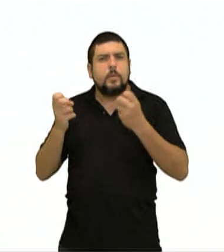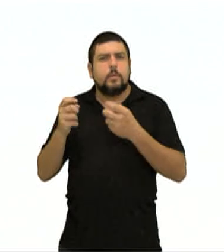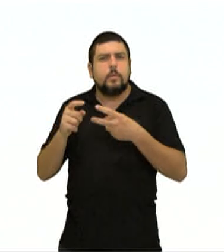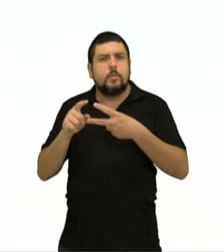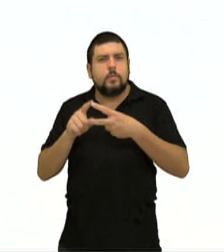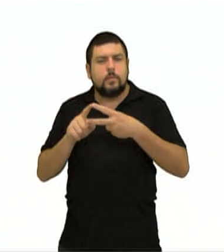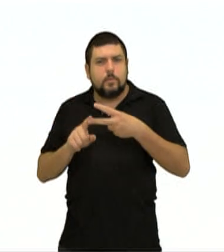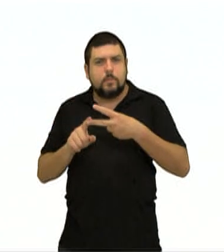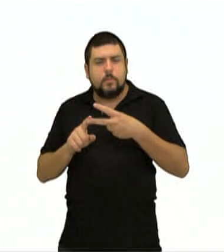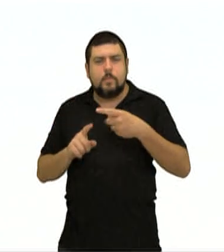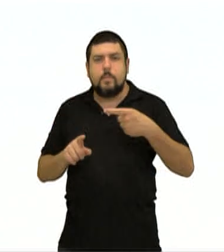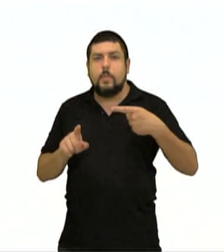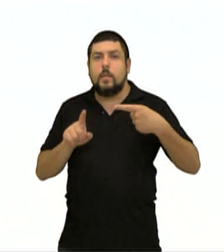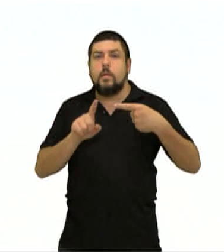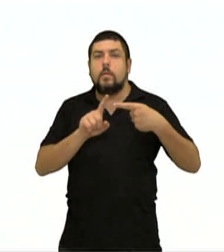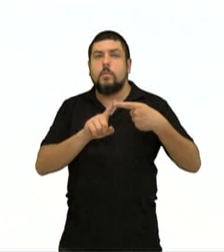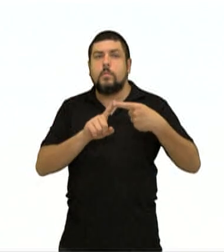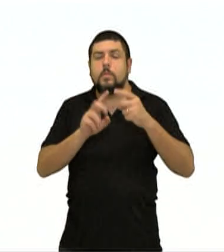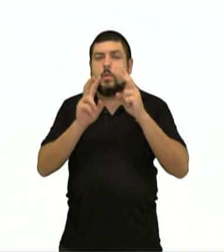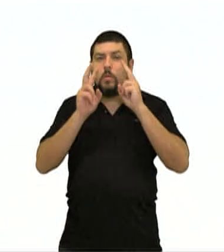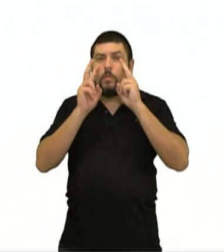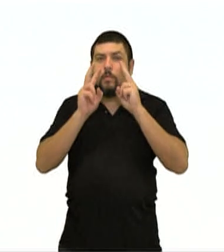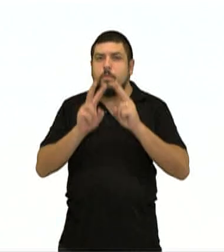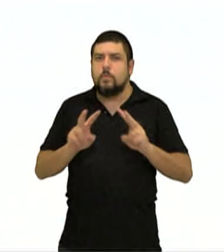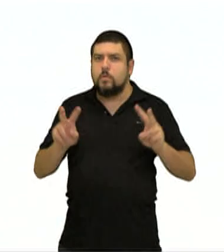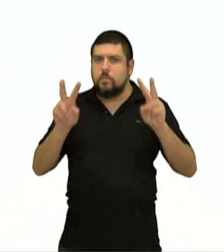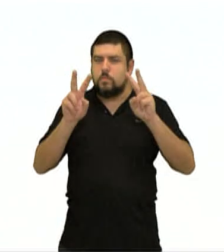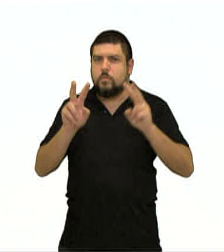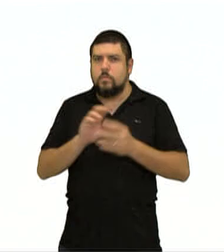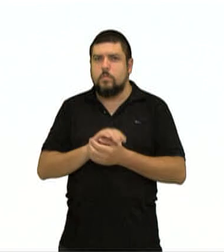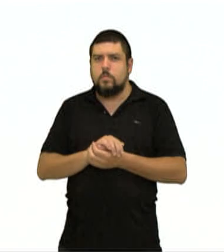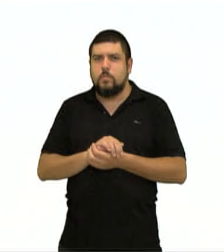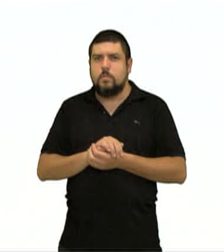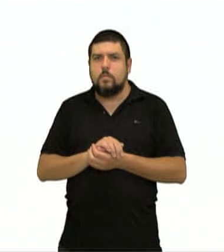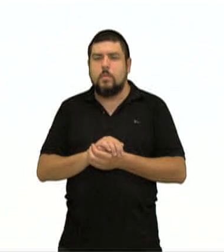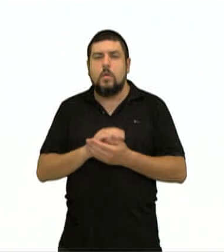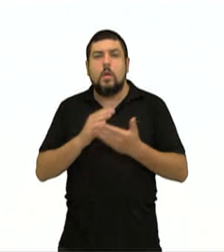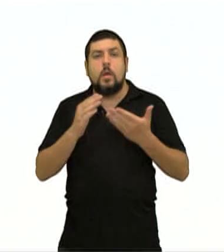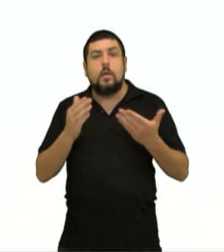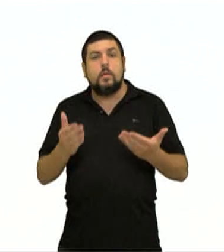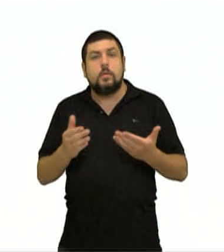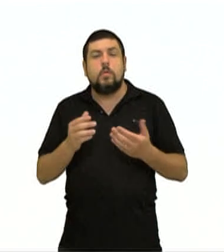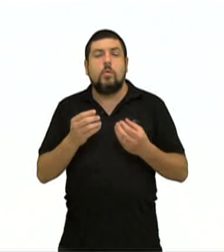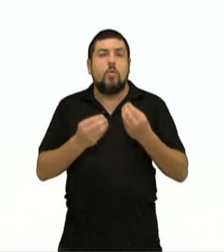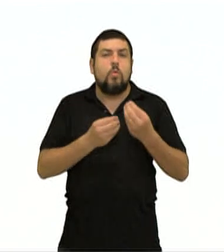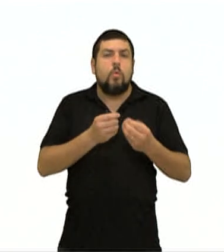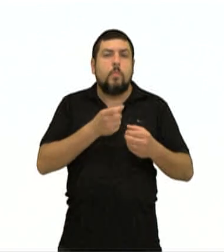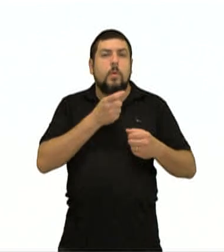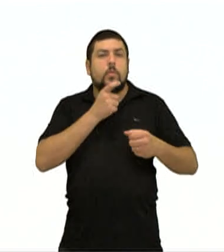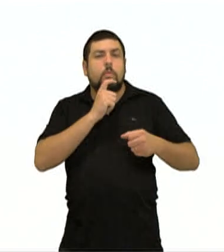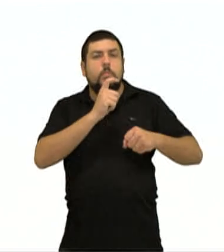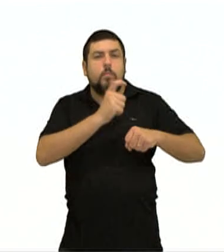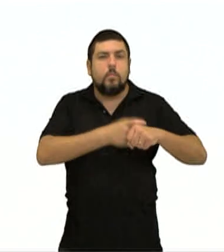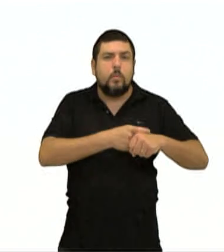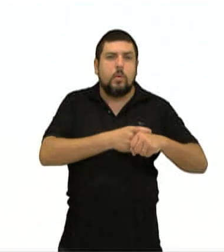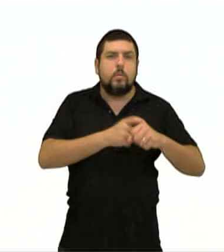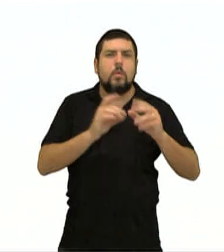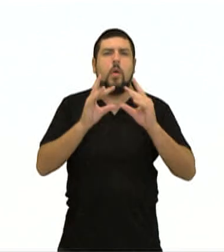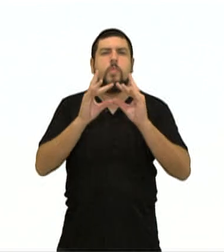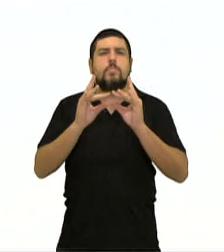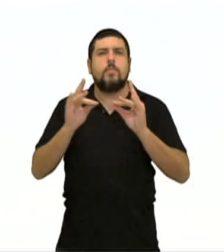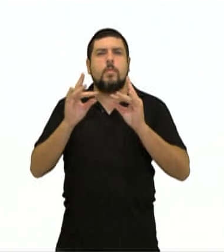que era o aspecto visual? No caso dos estados físicos, sólido, líquido e